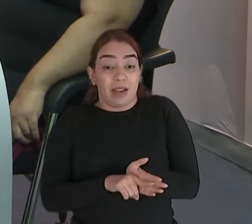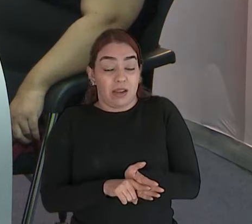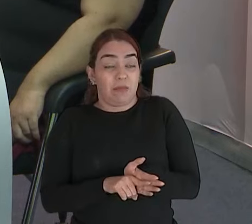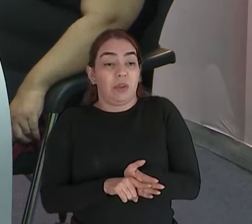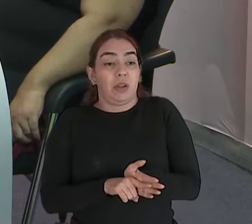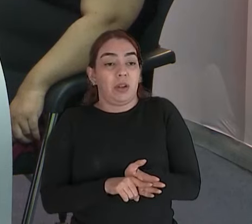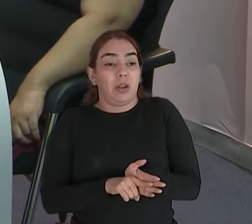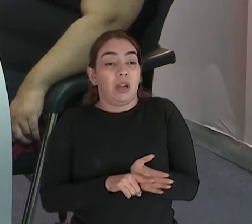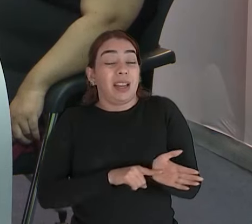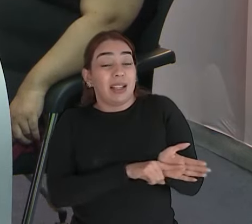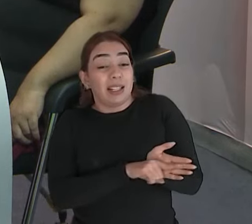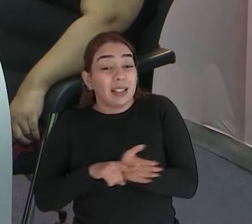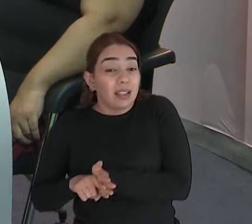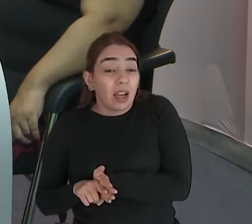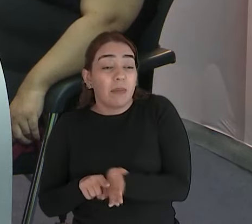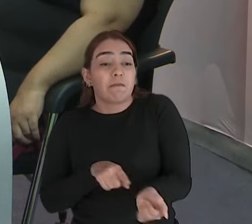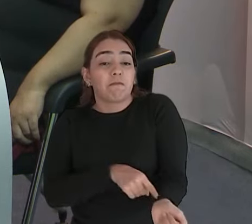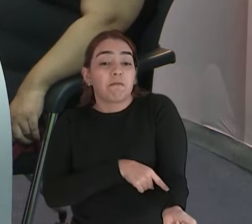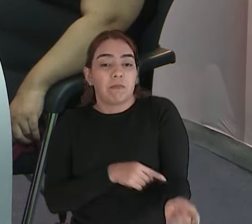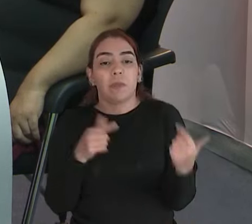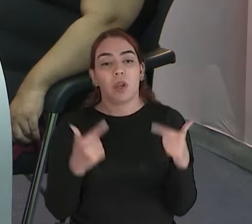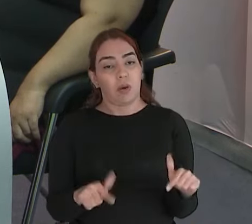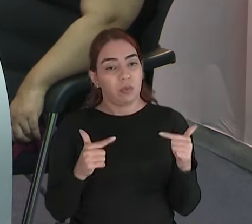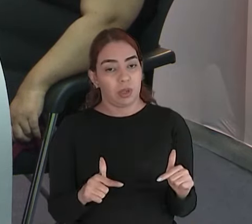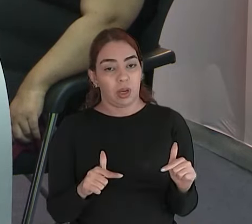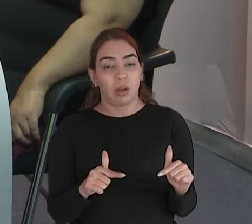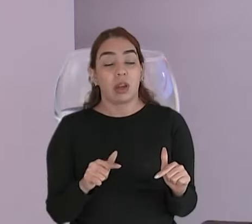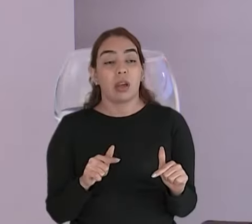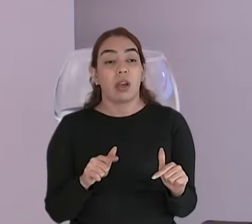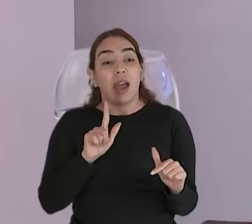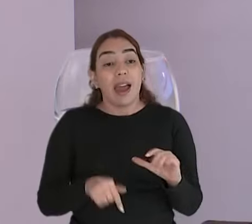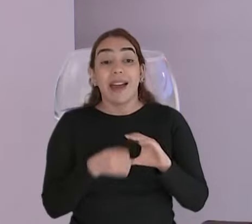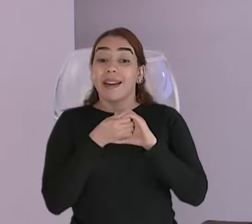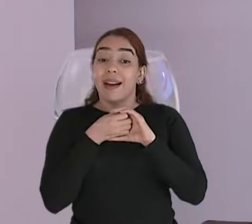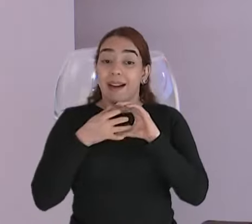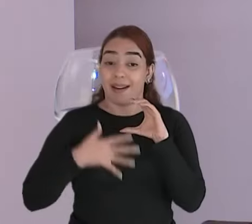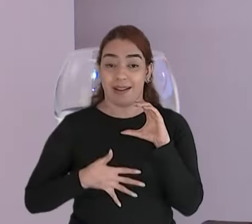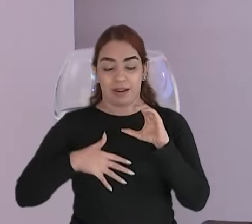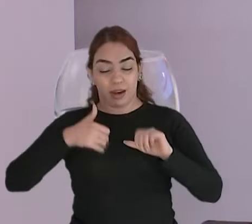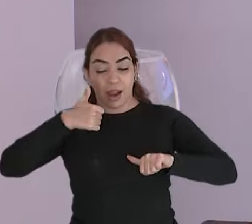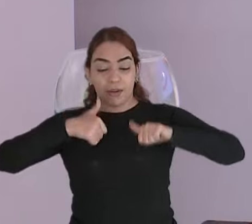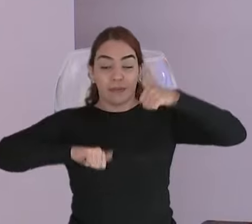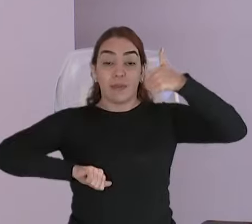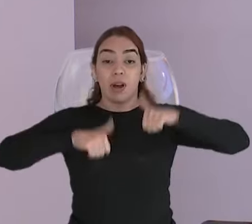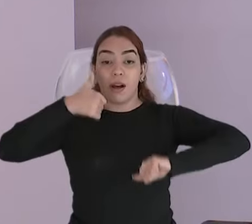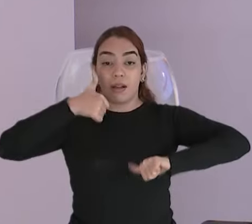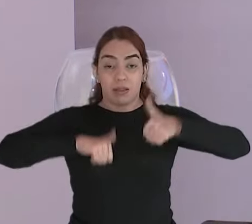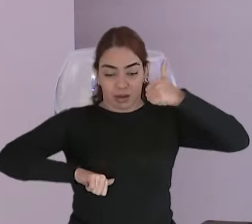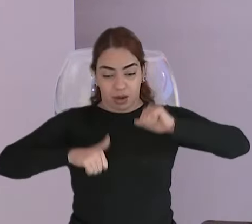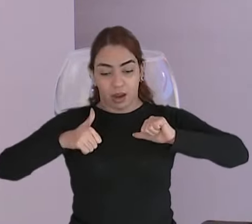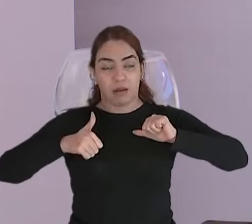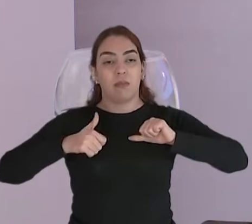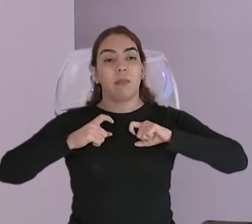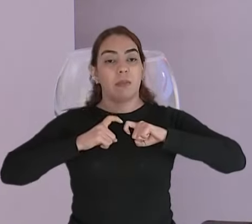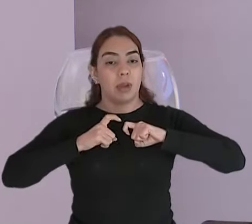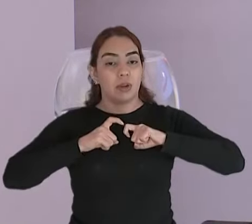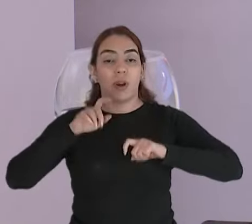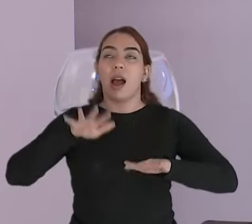O autismo é um diagnóstico clínico, certo? O que a gente pode fazer algumas vezes são alguns exames para descartar